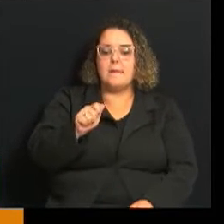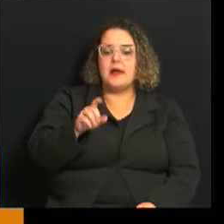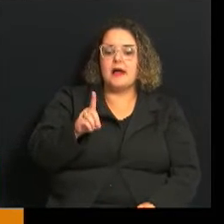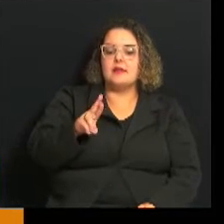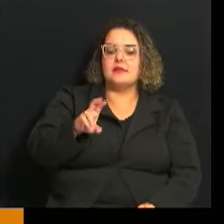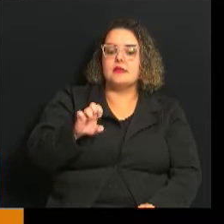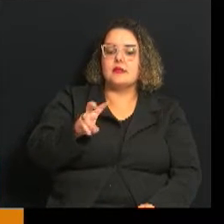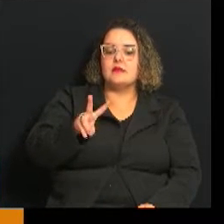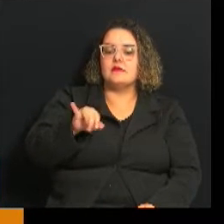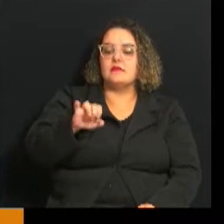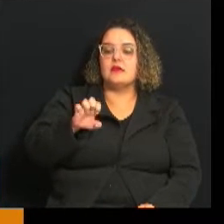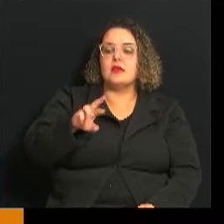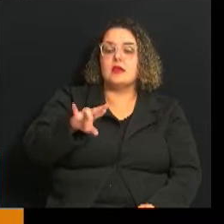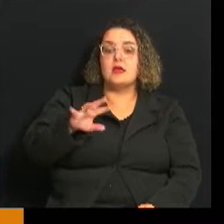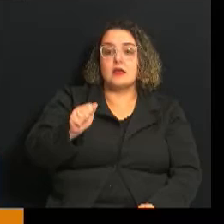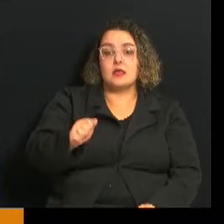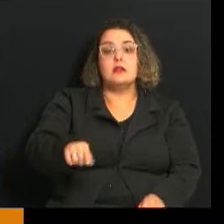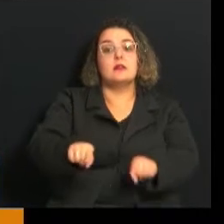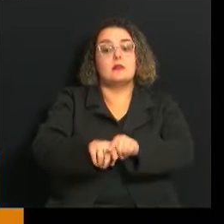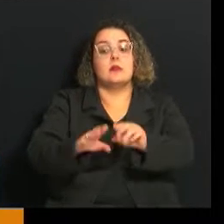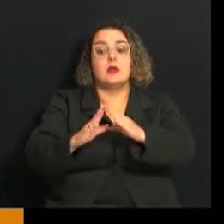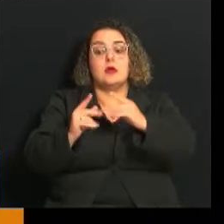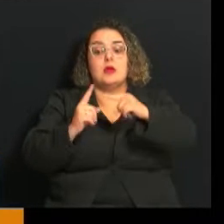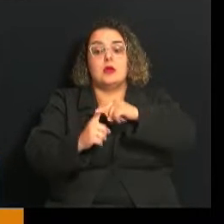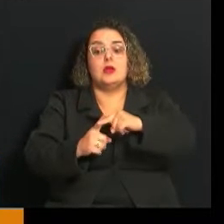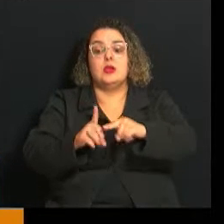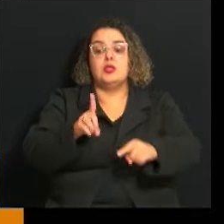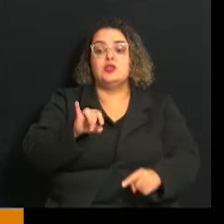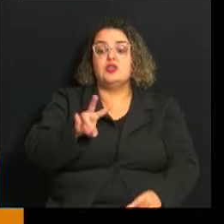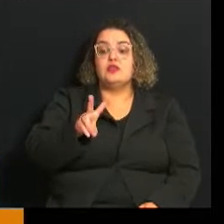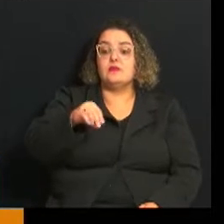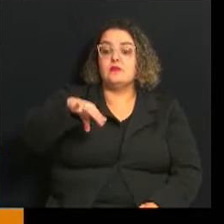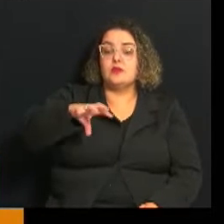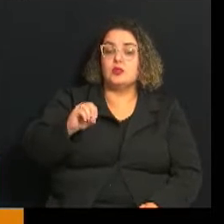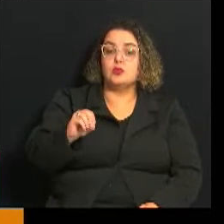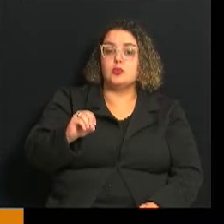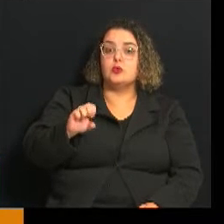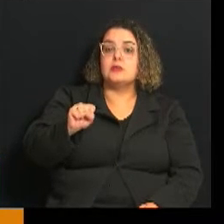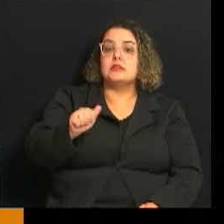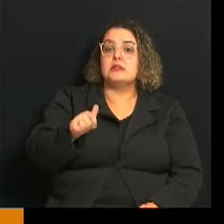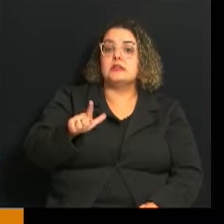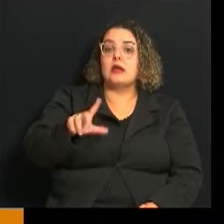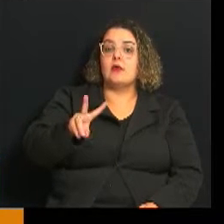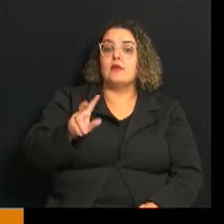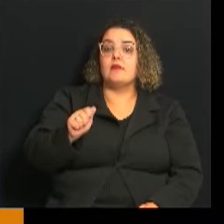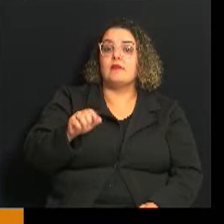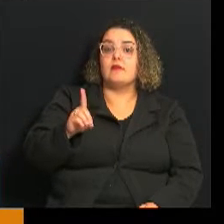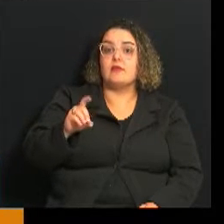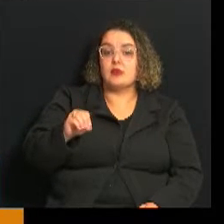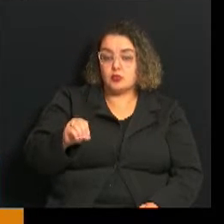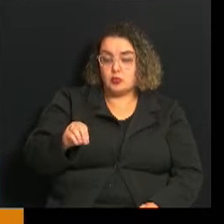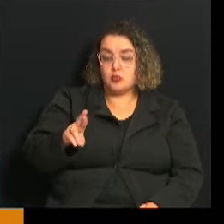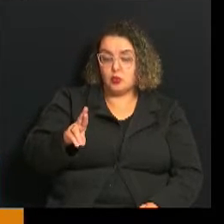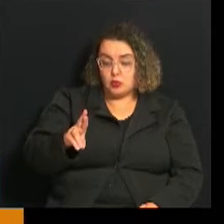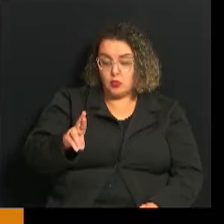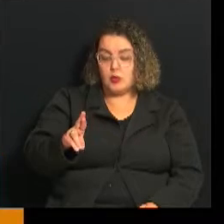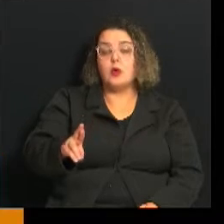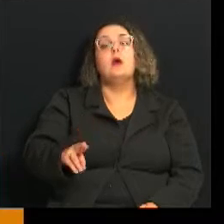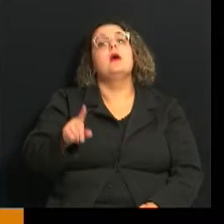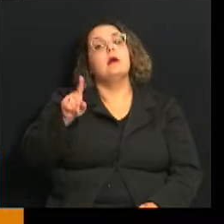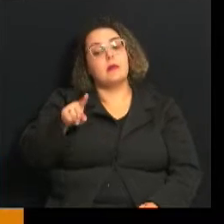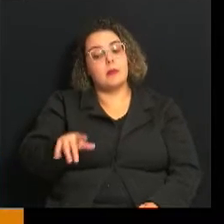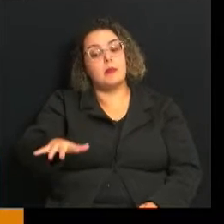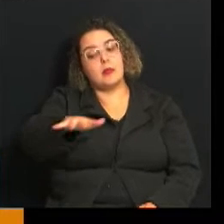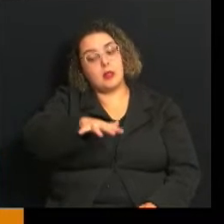a vacinação na Igreja Divino Salvador, que fica na Avenida Júlio de Mesquita, também para esse